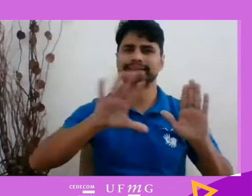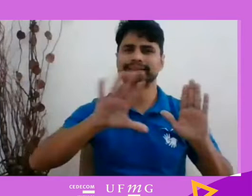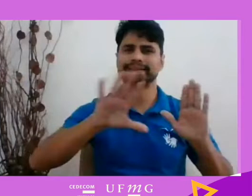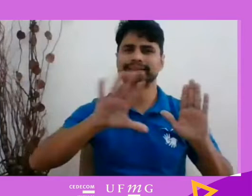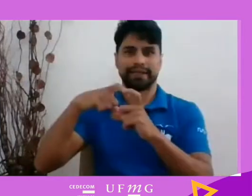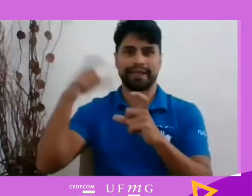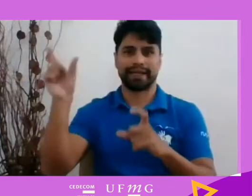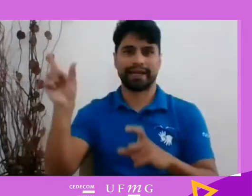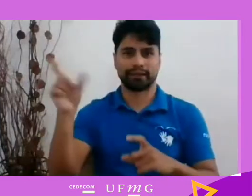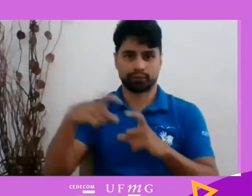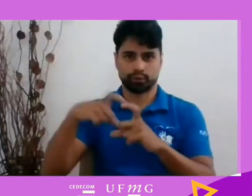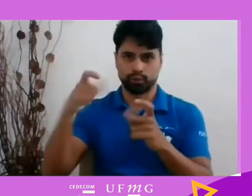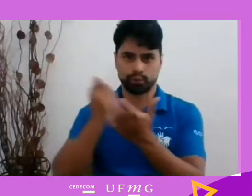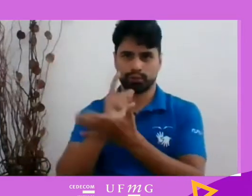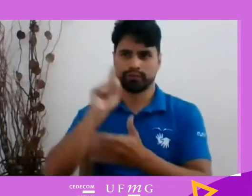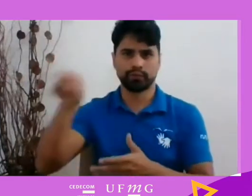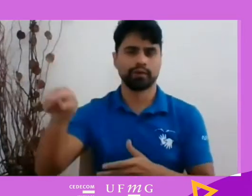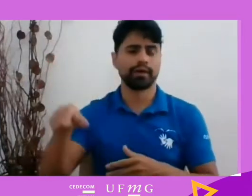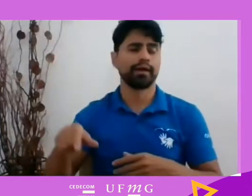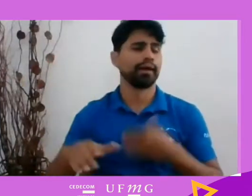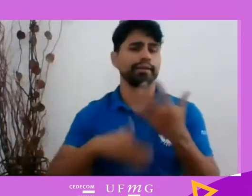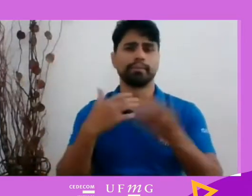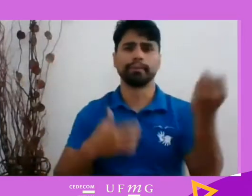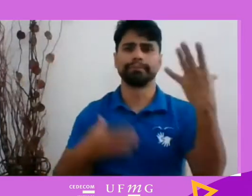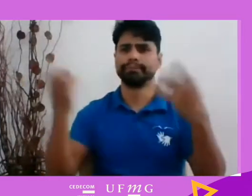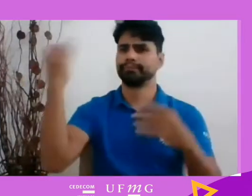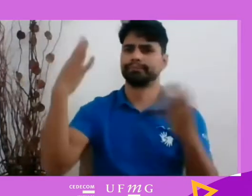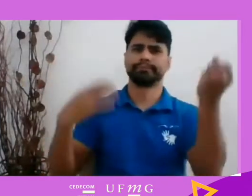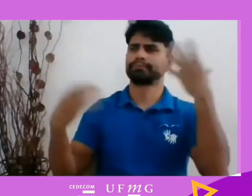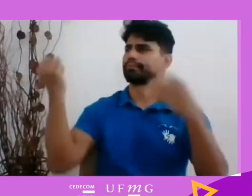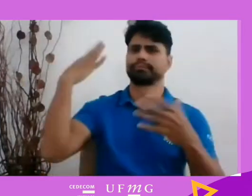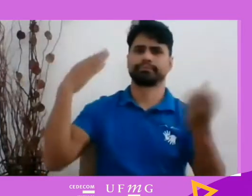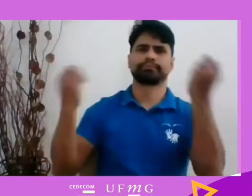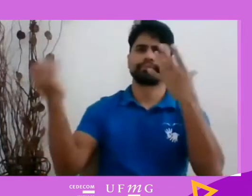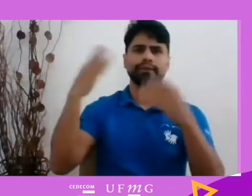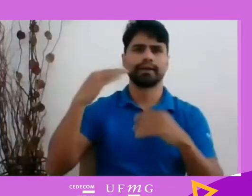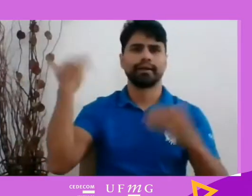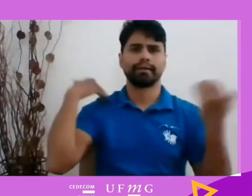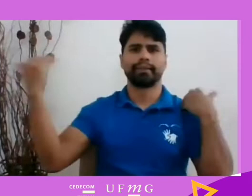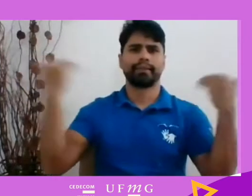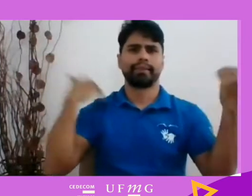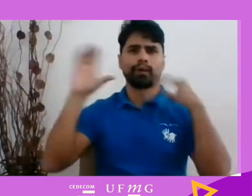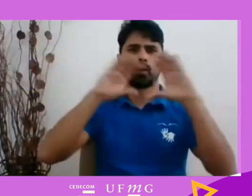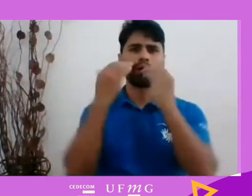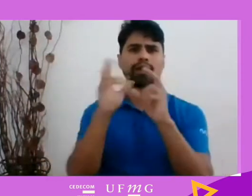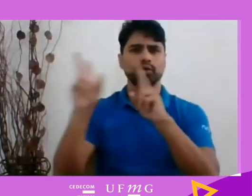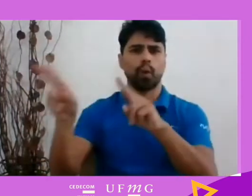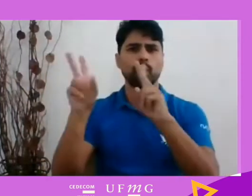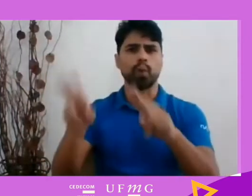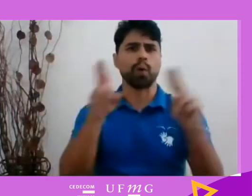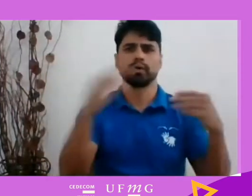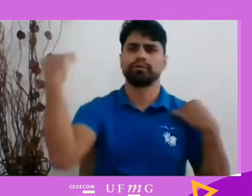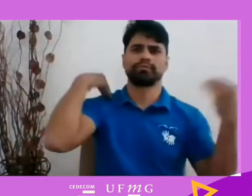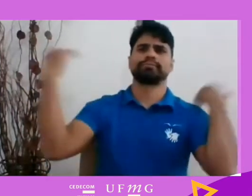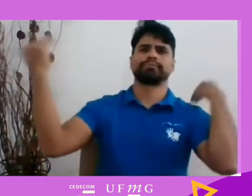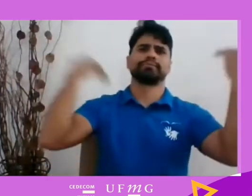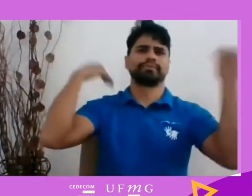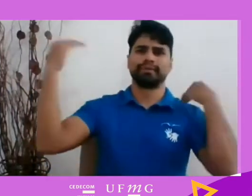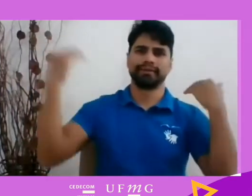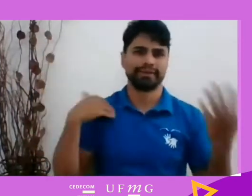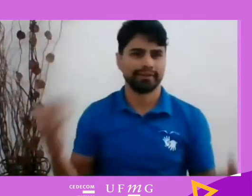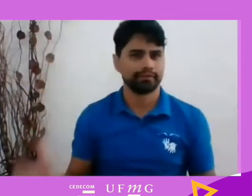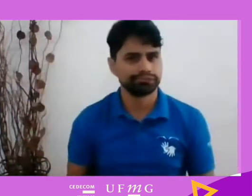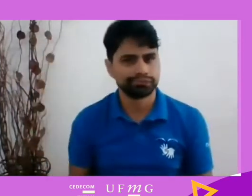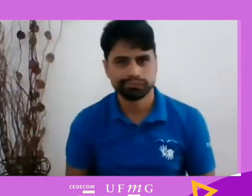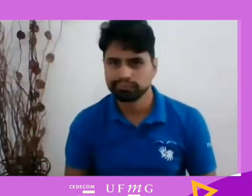a gente já sabe o que vai acontecer com essas regiões perto de Belo Horizonte em julho. É só dar uma olhada no que